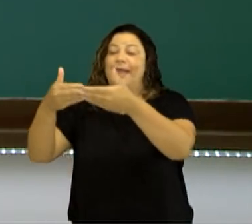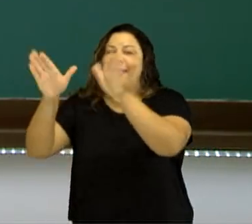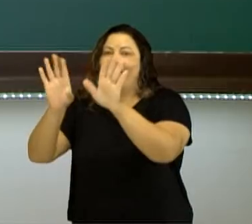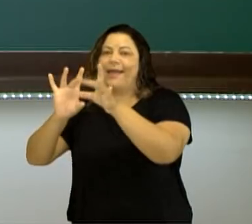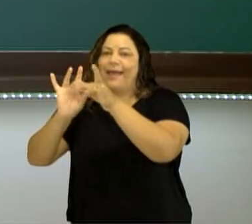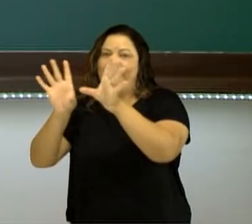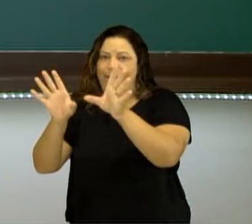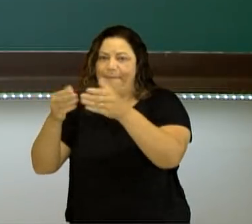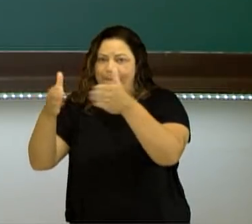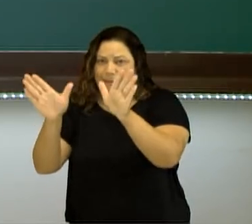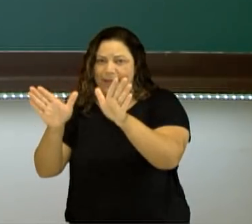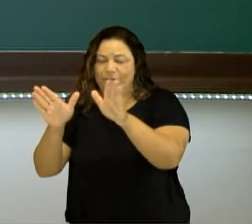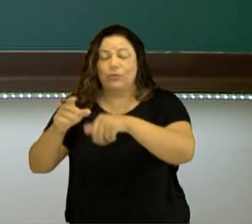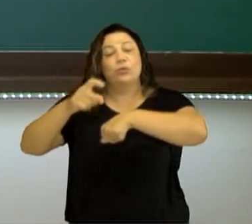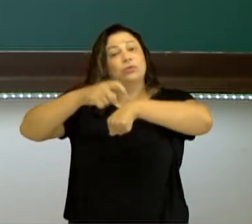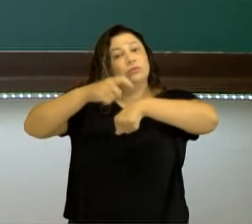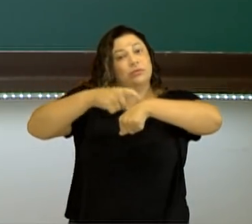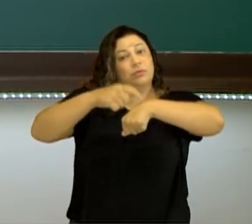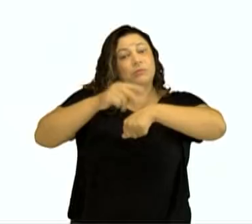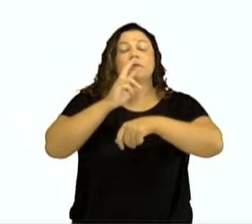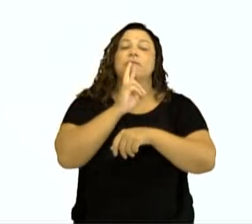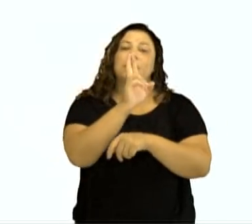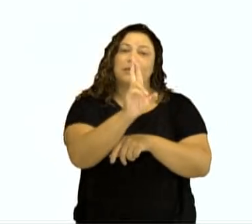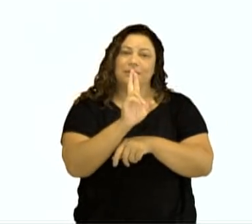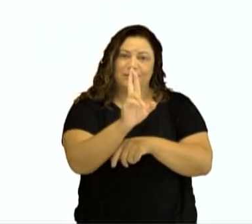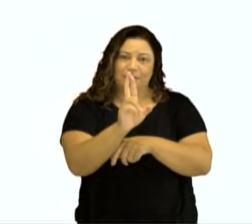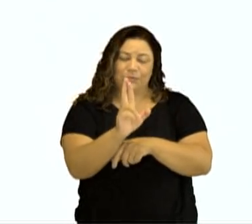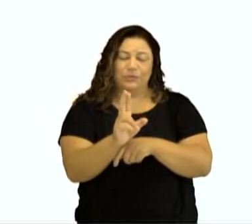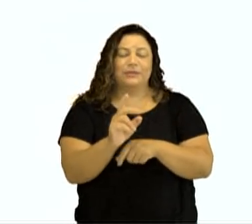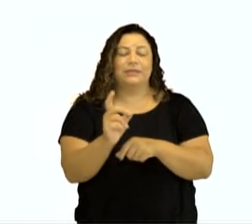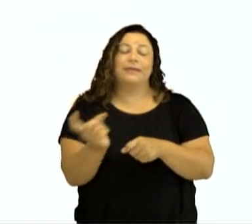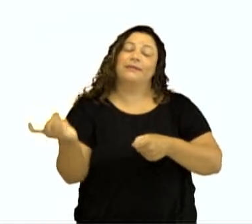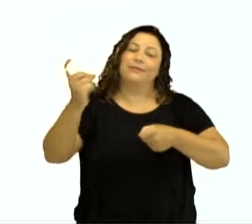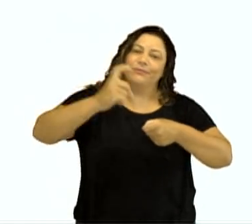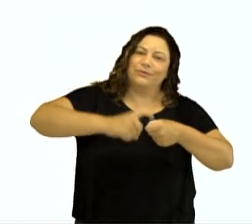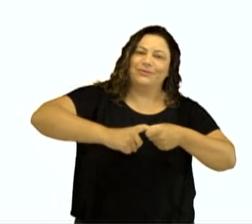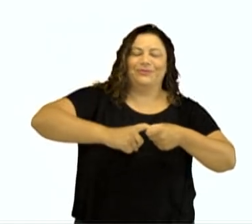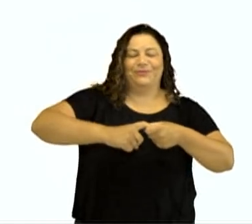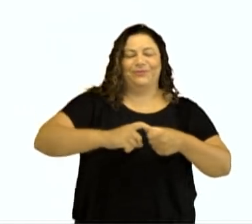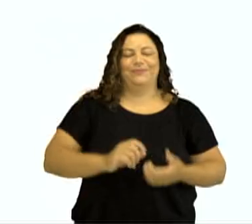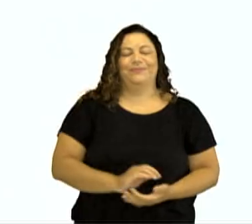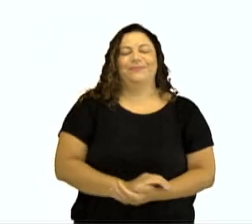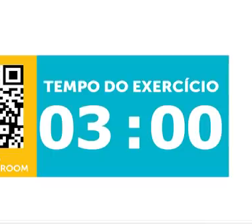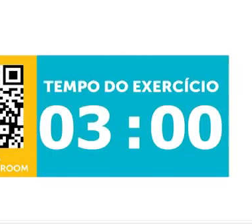extremidades. Um tempinho que você resolve e a gente corrige já na sequência.